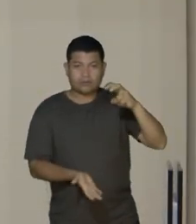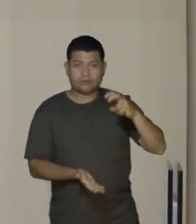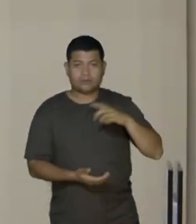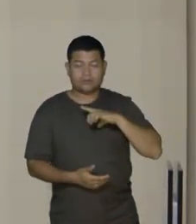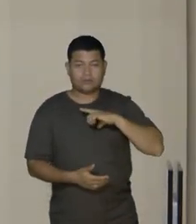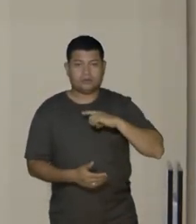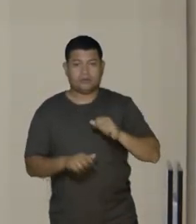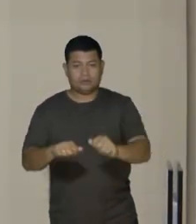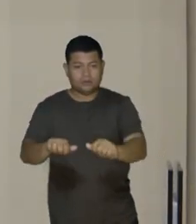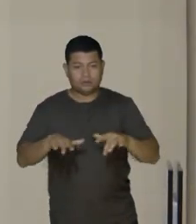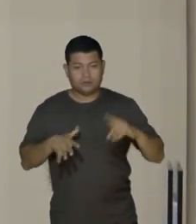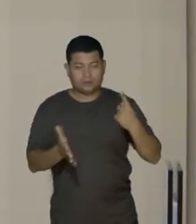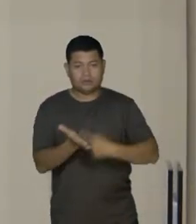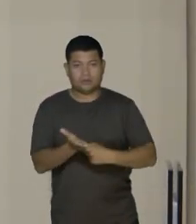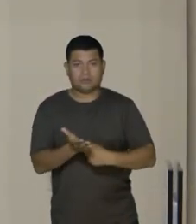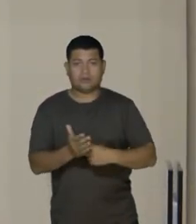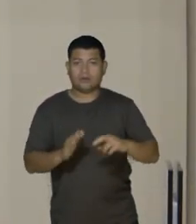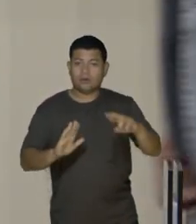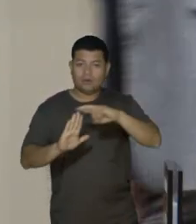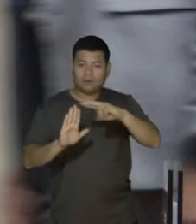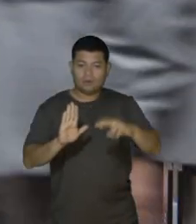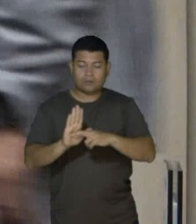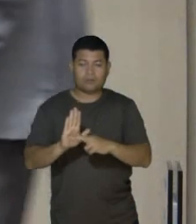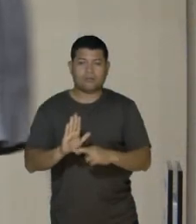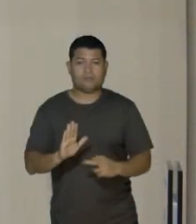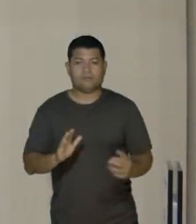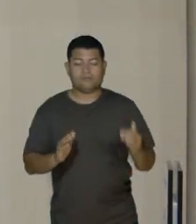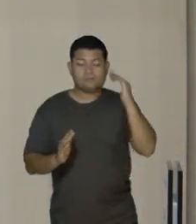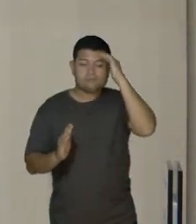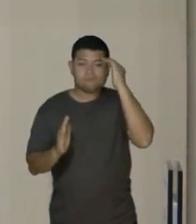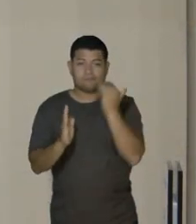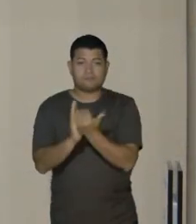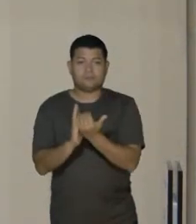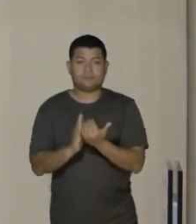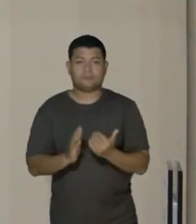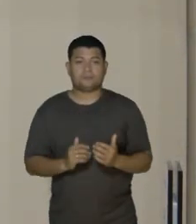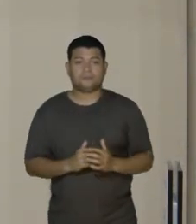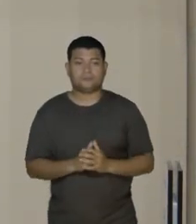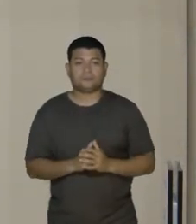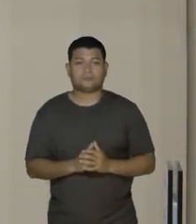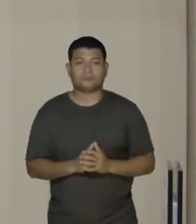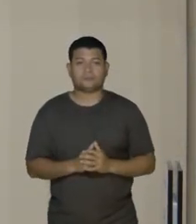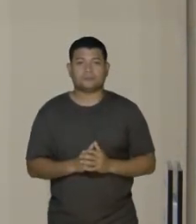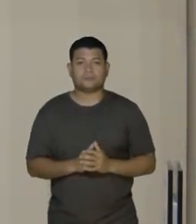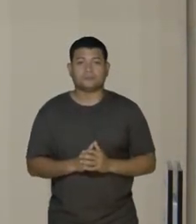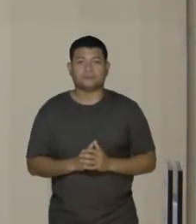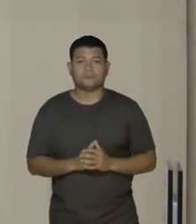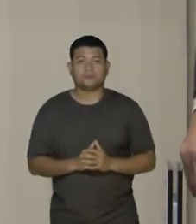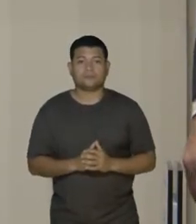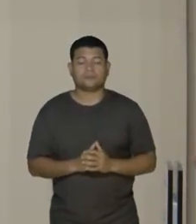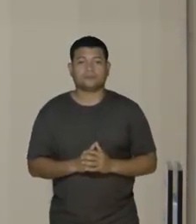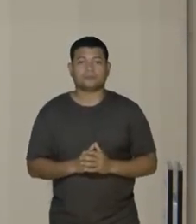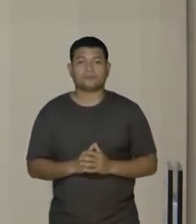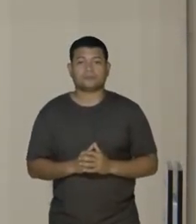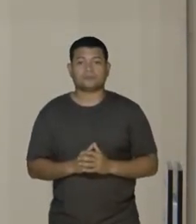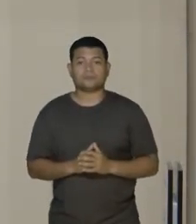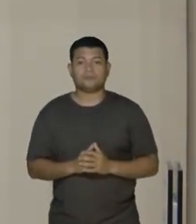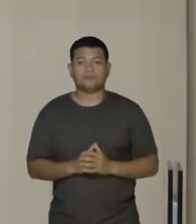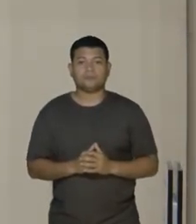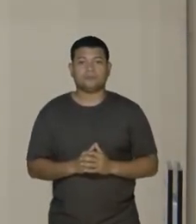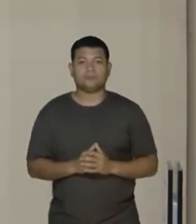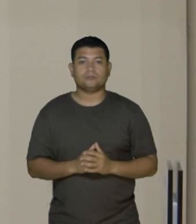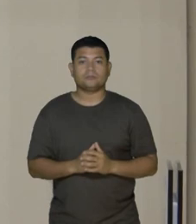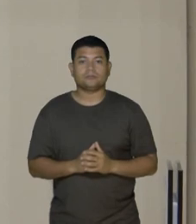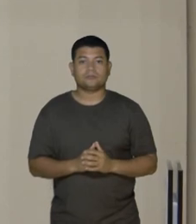ordinária no horário regimental, amanhã, às 9 horas. Senhor presidente, tá escrito pra falar. Senhor presidente, sim? É só